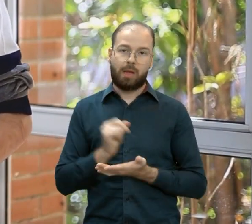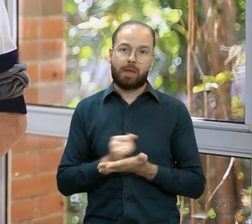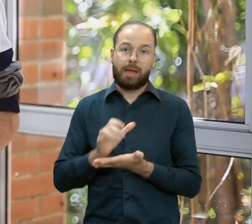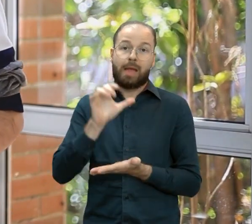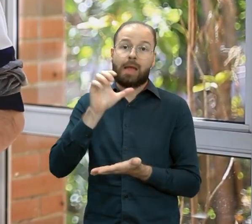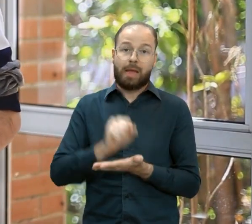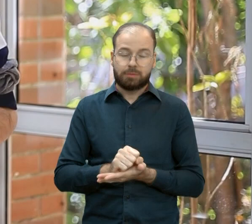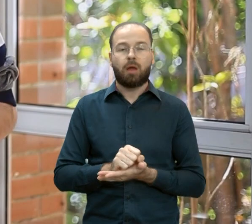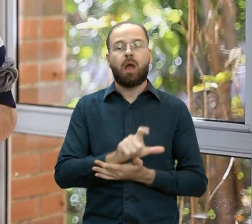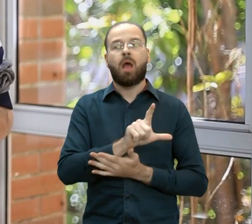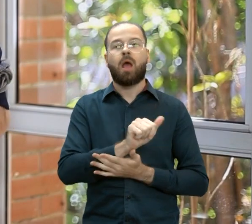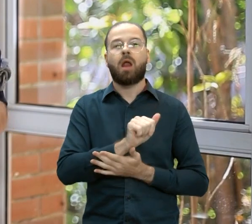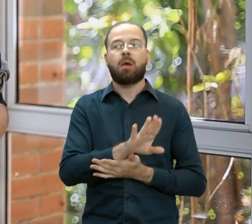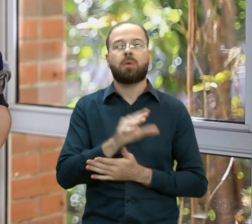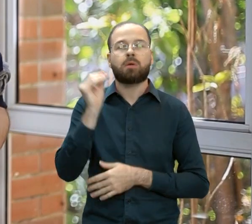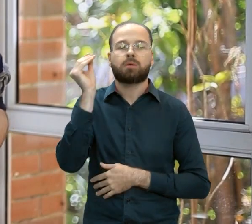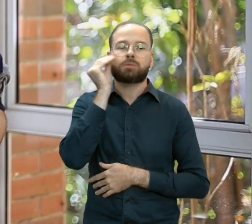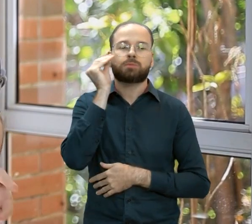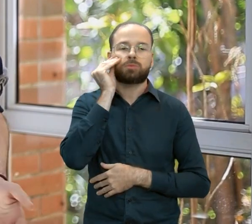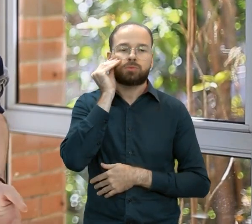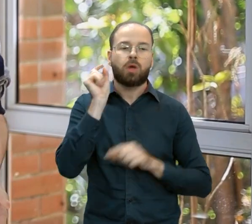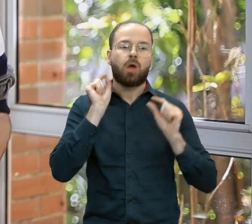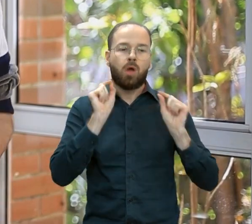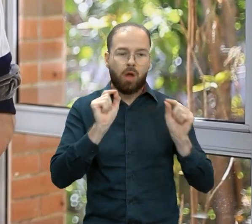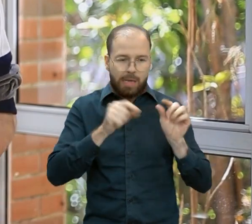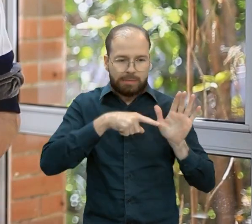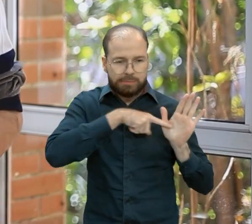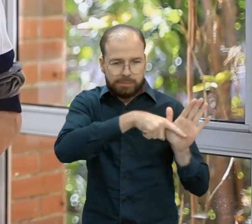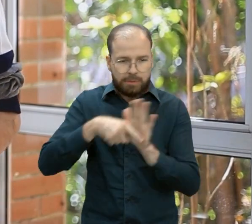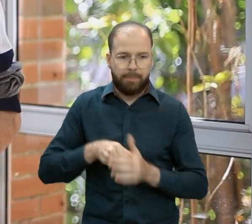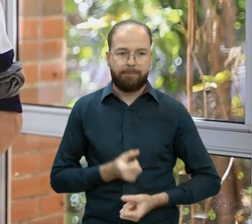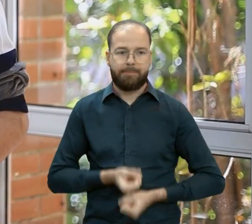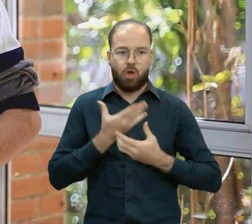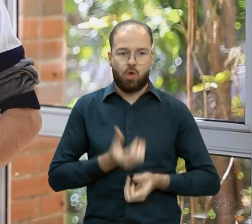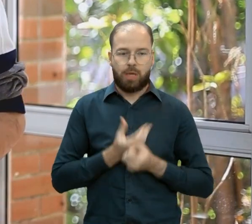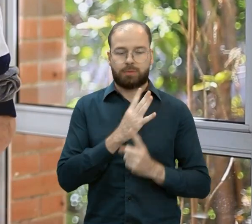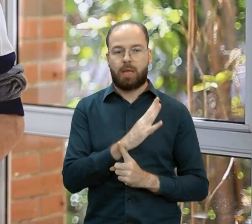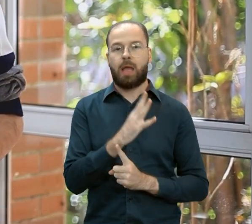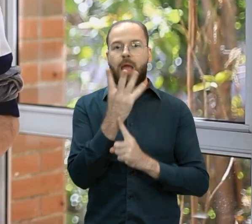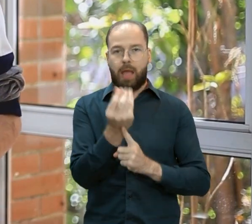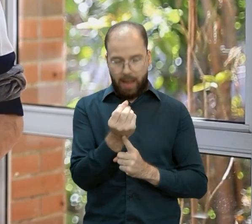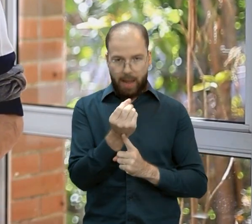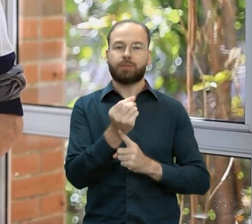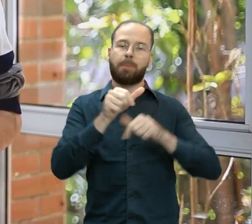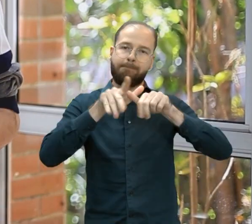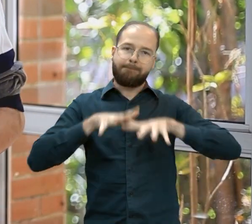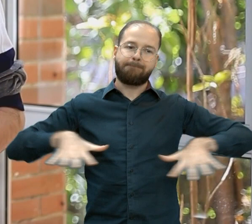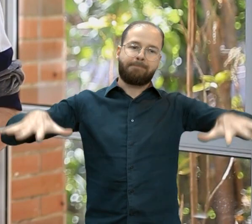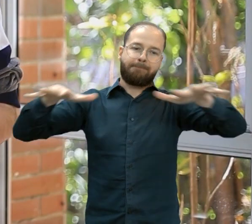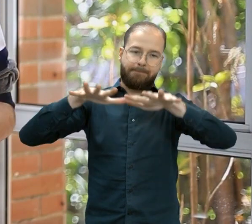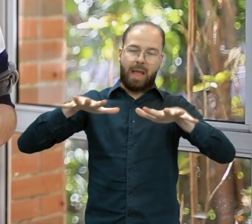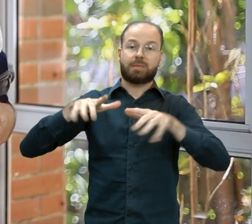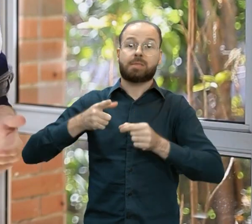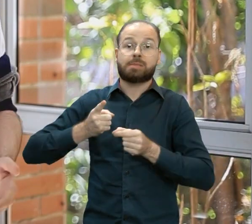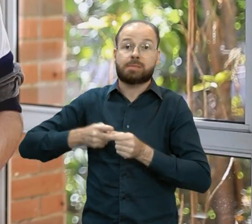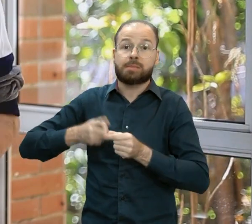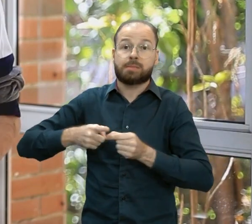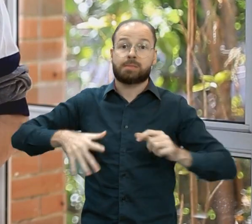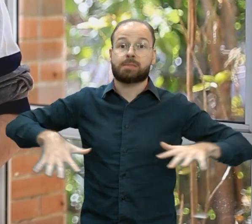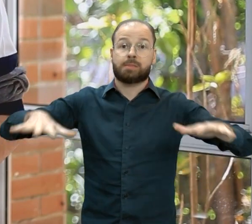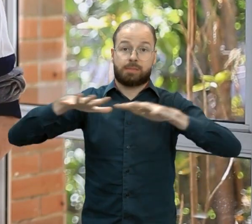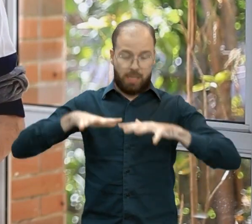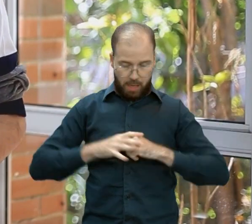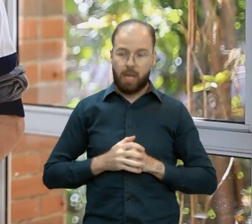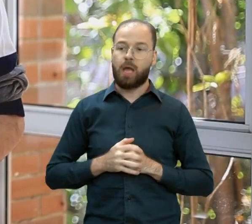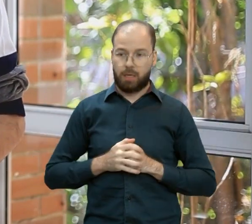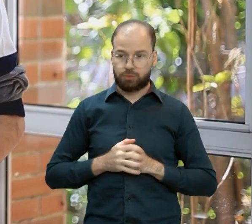Laboratório Experimental de Investigações Poéticas em Arte, Paisagem e Cidade, promovido pelo Campus Goiás em parceria com o